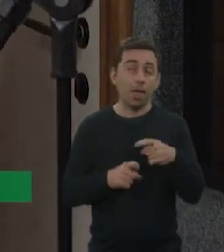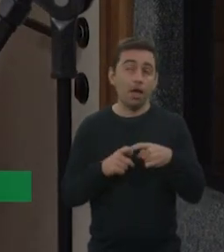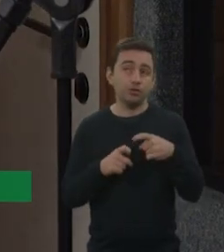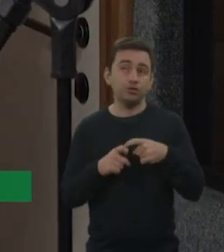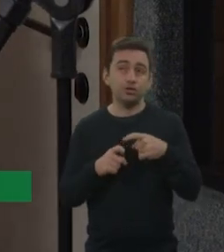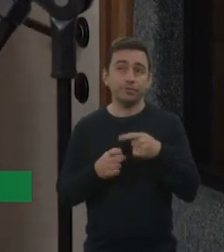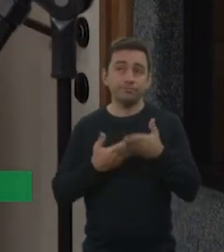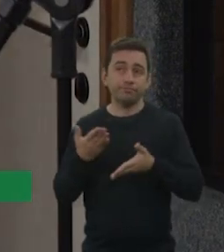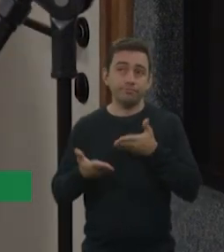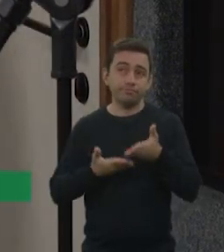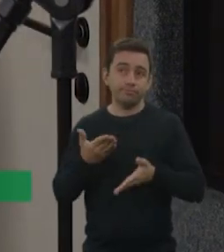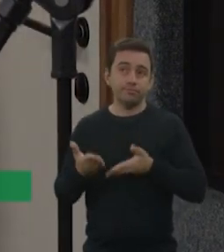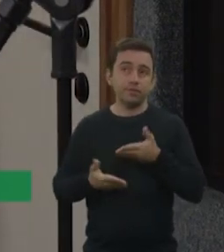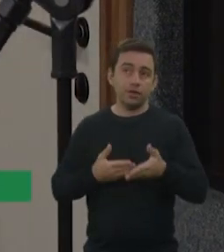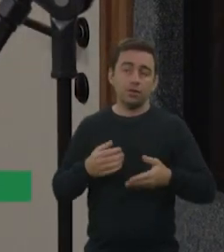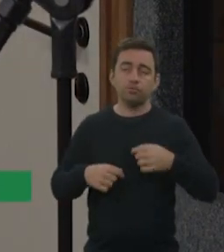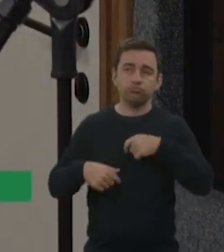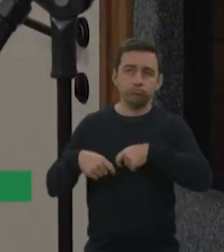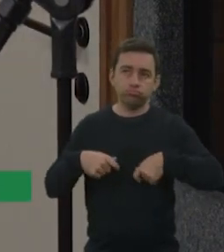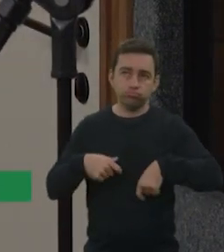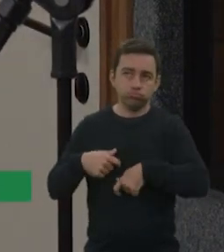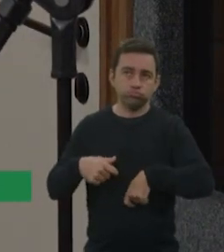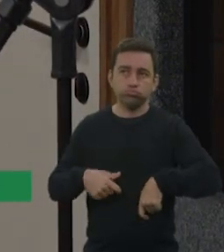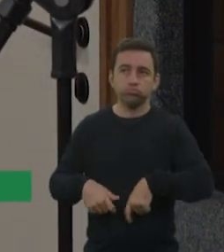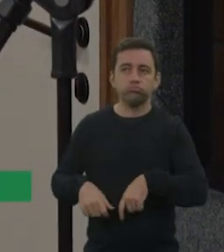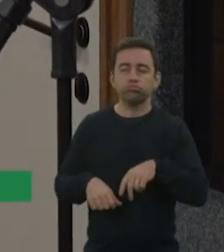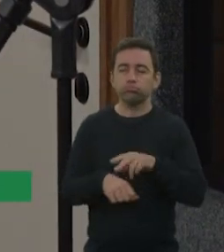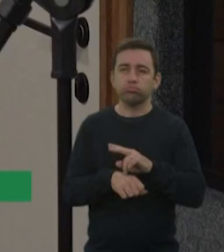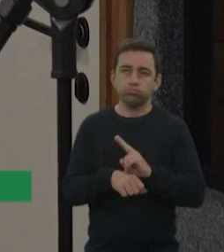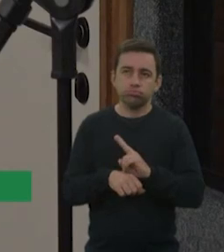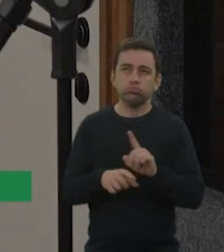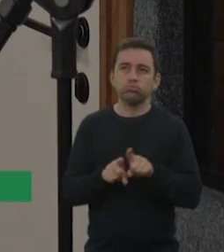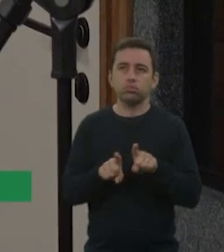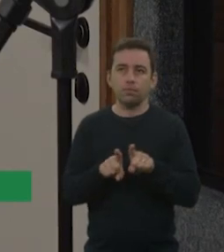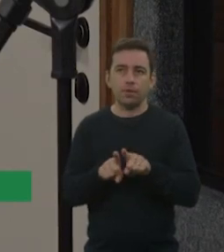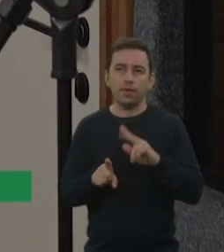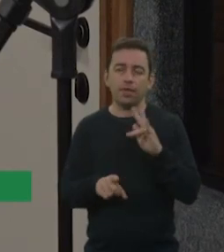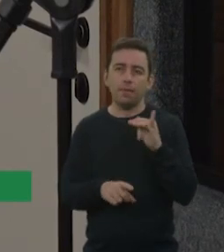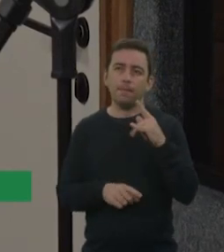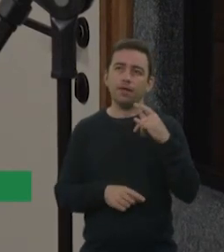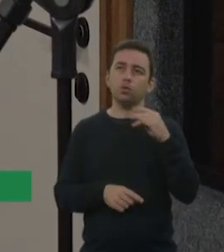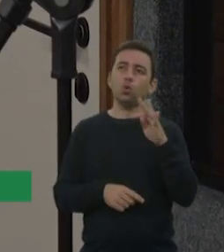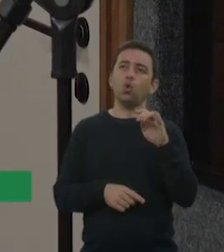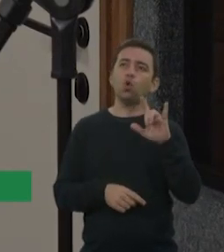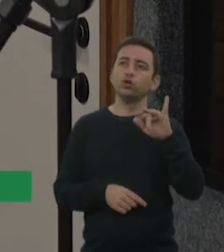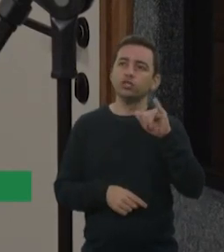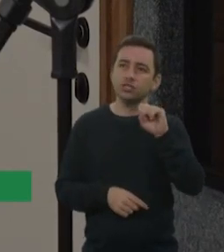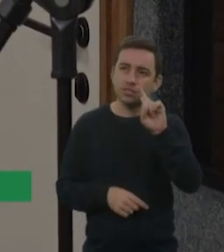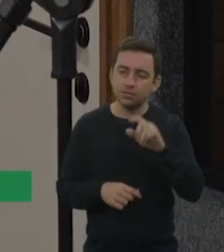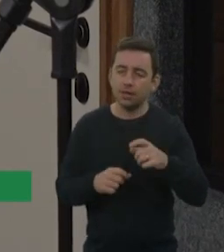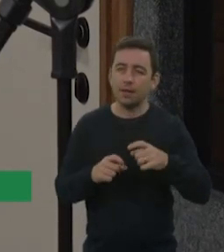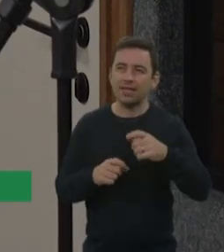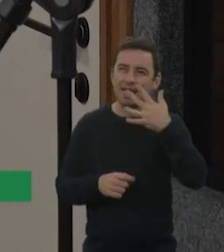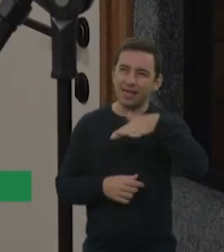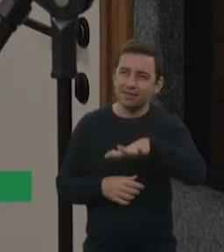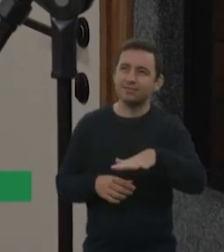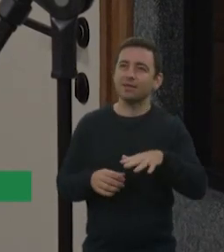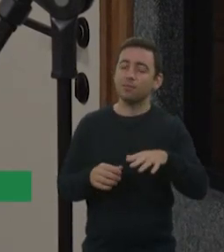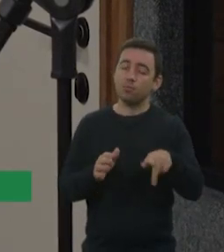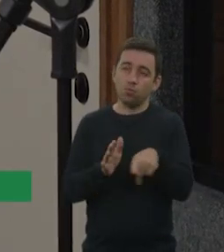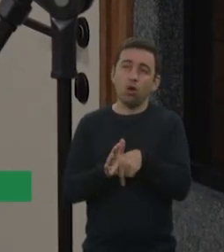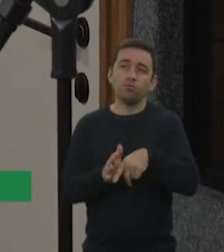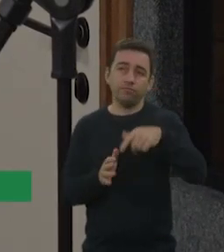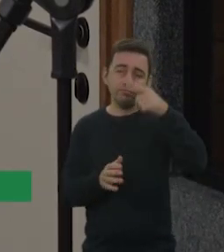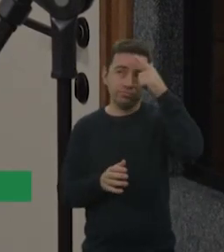disciplina de gastroenterologia e hepatologista pediátrica da Universidade Federal de São Paulo. Também é